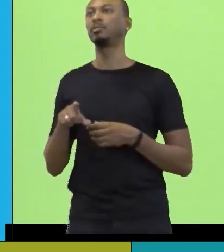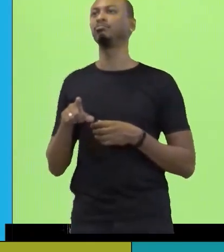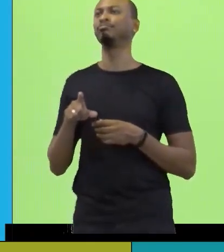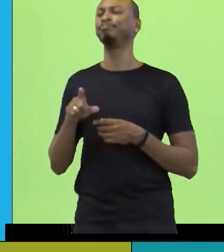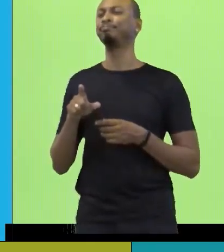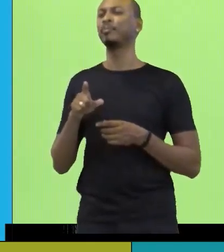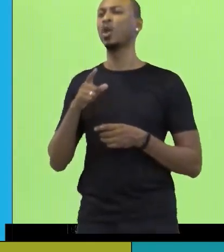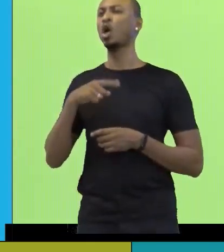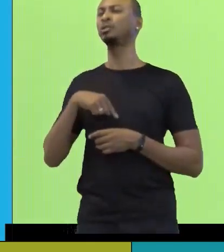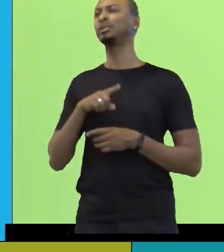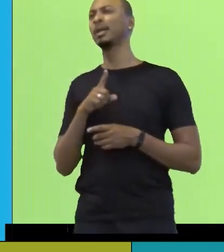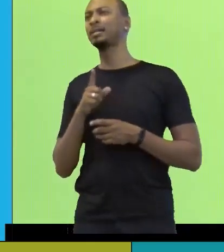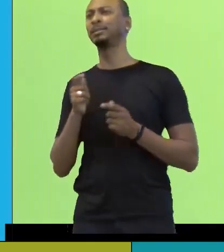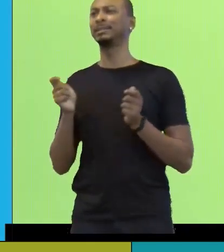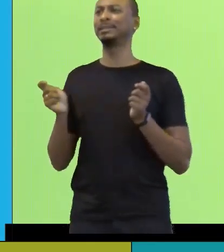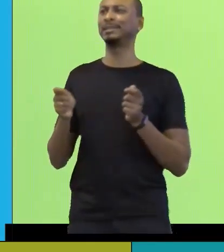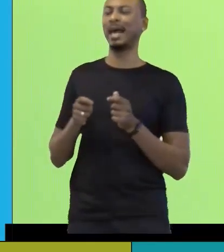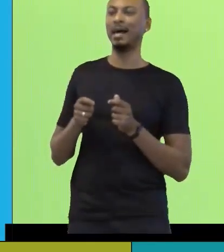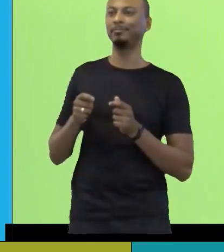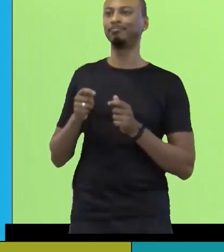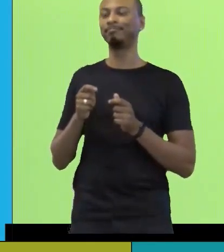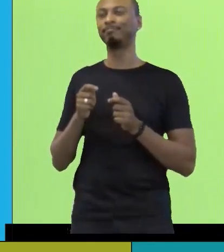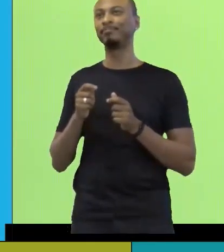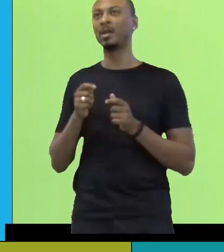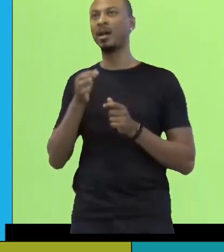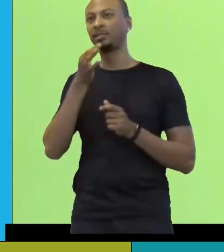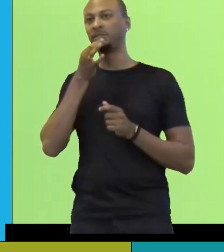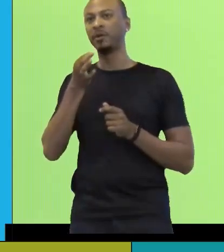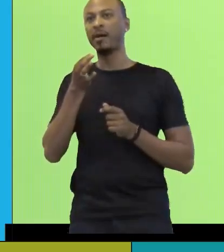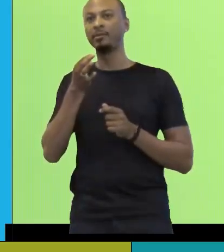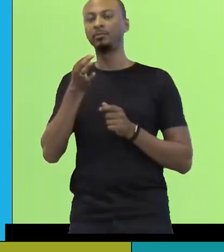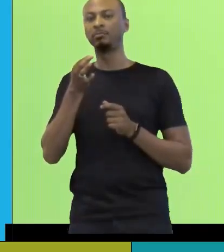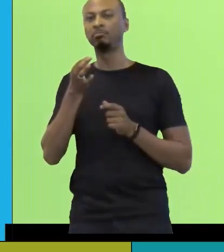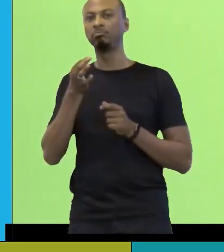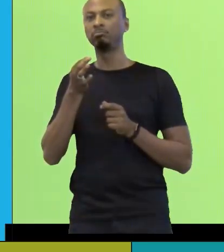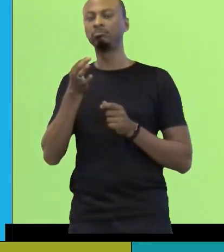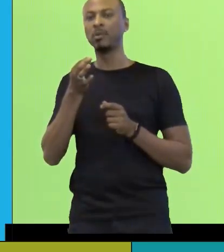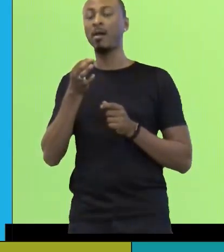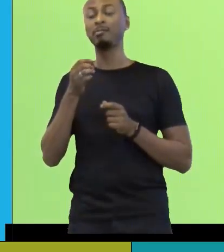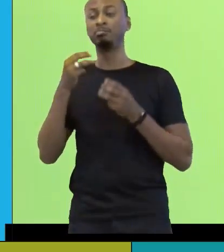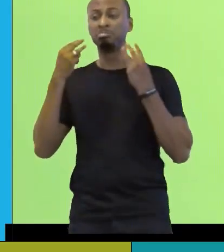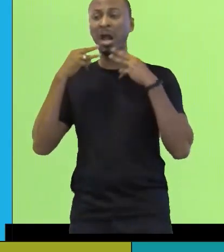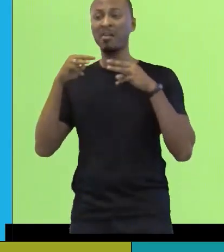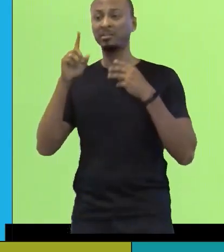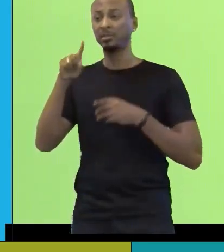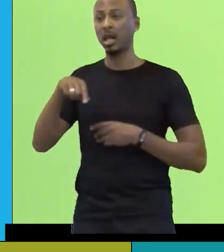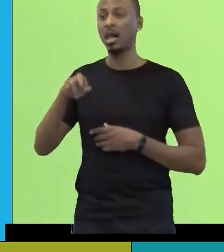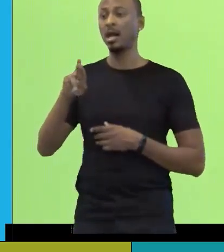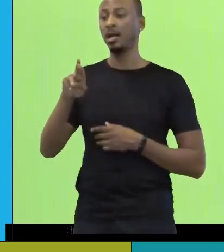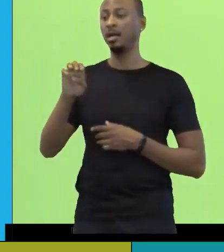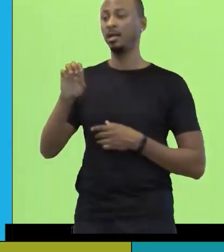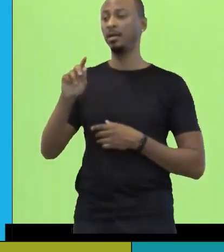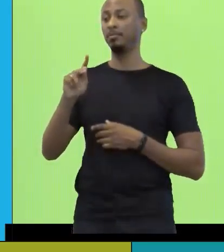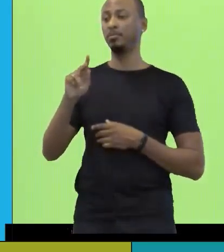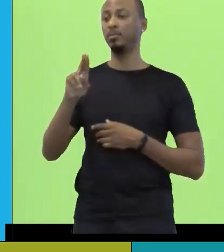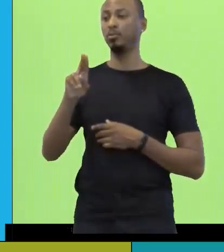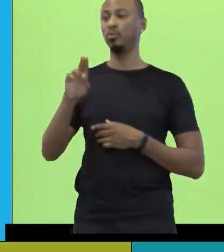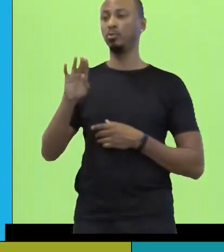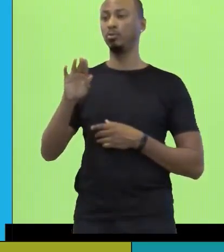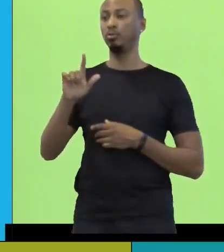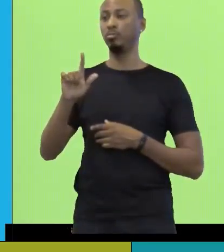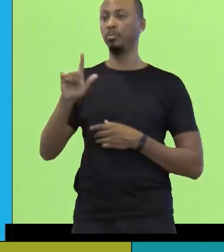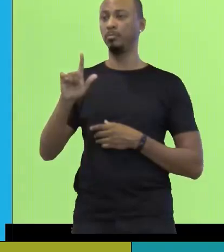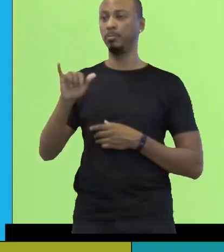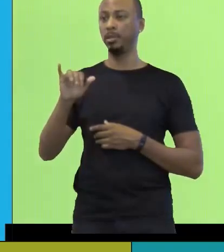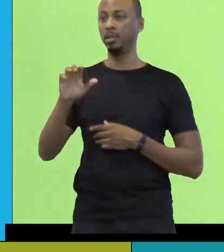nos permitem dizer que Maquiavel era republicano. Aí eu te pergunto, se duas obras